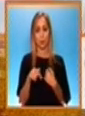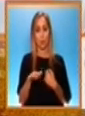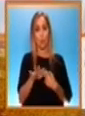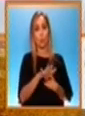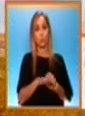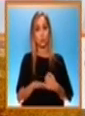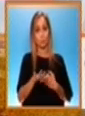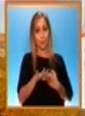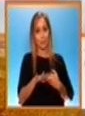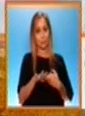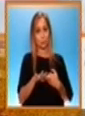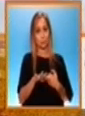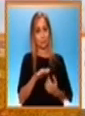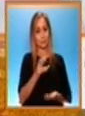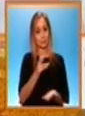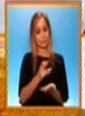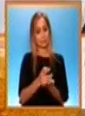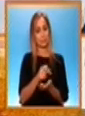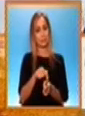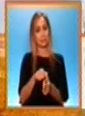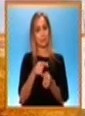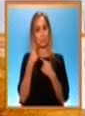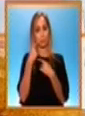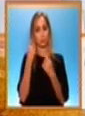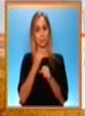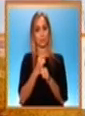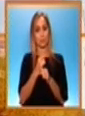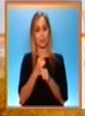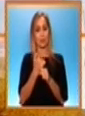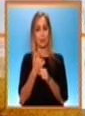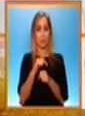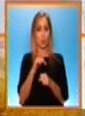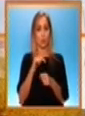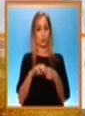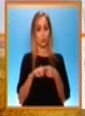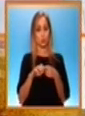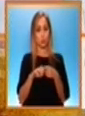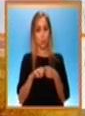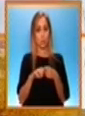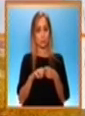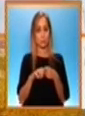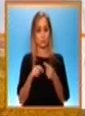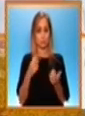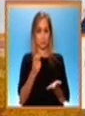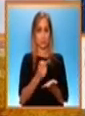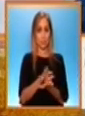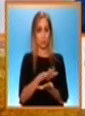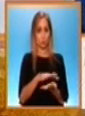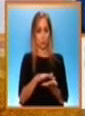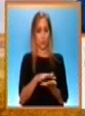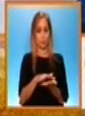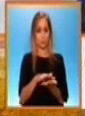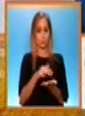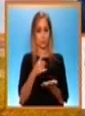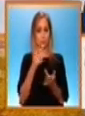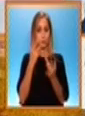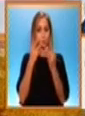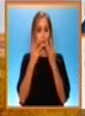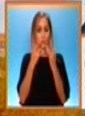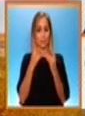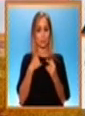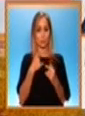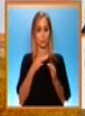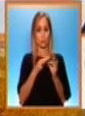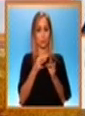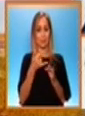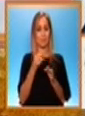difícil em Portugal, porque há tantos que são demolidos e eu tenho a sorte, felizmente, de ter um teatro, que foi o que andei